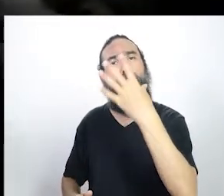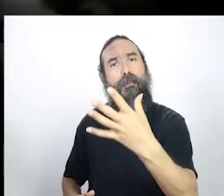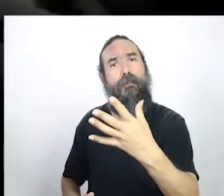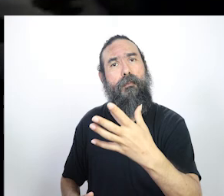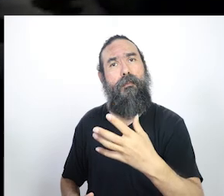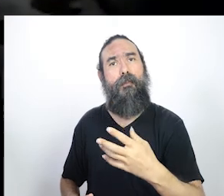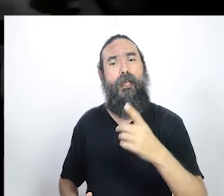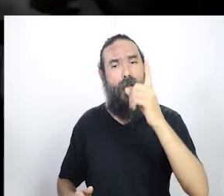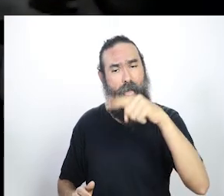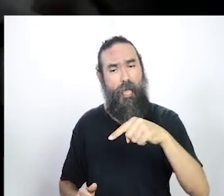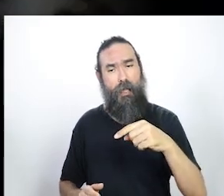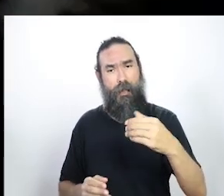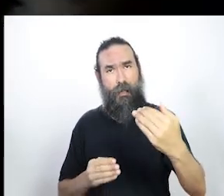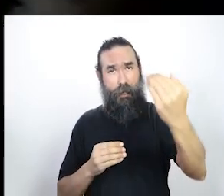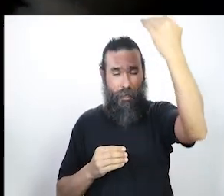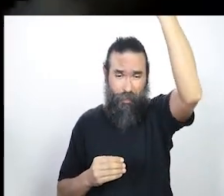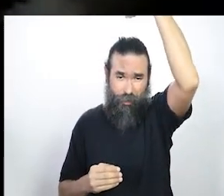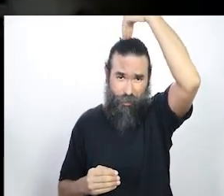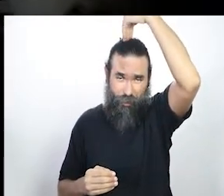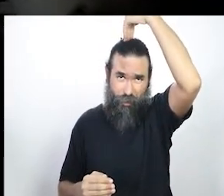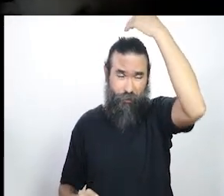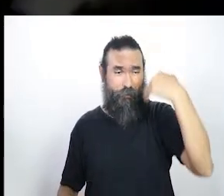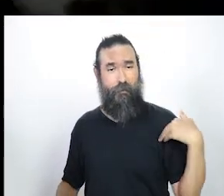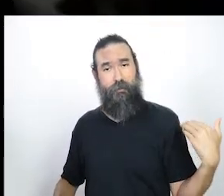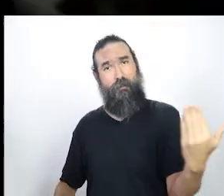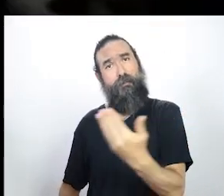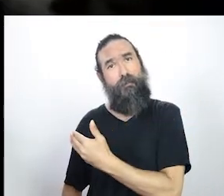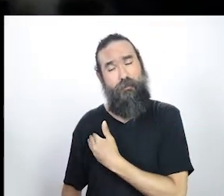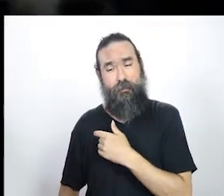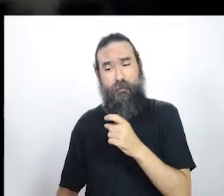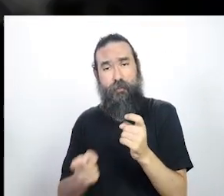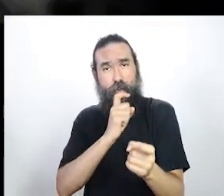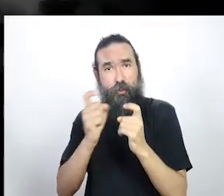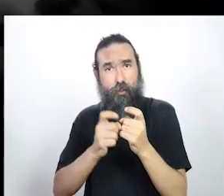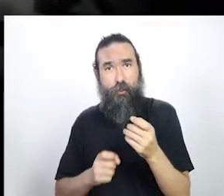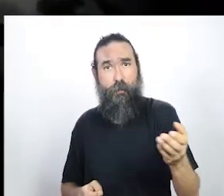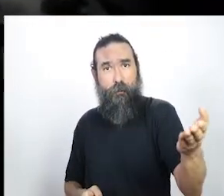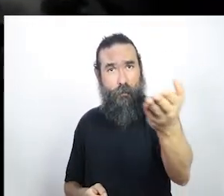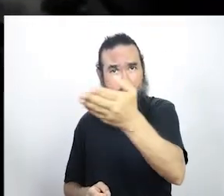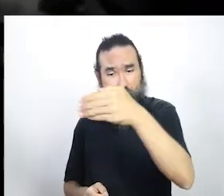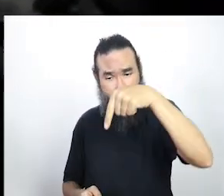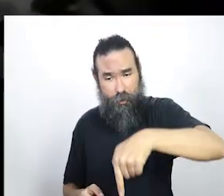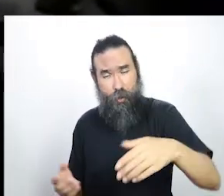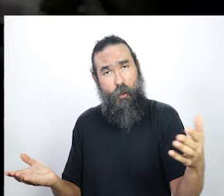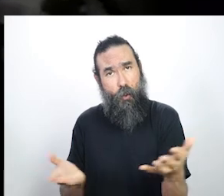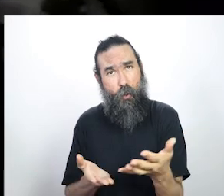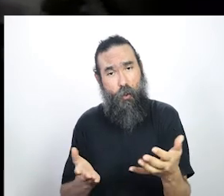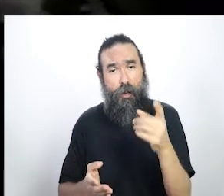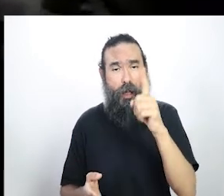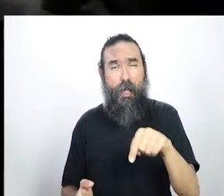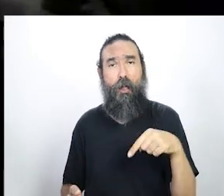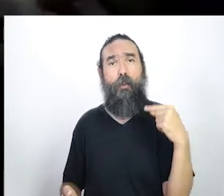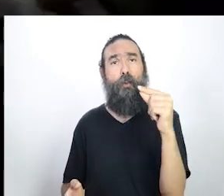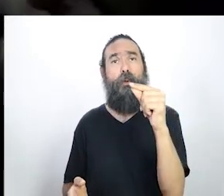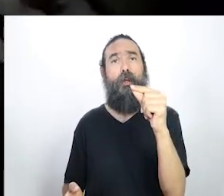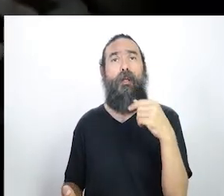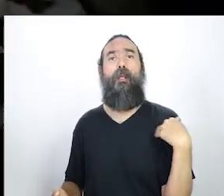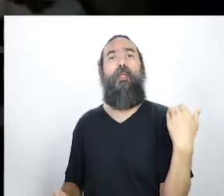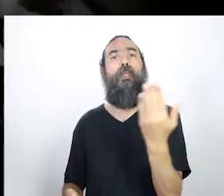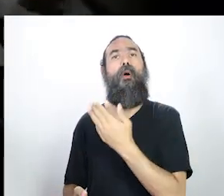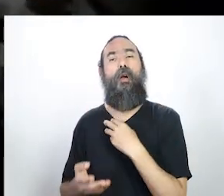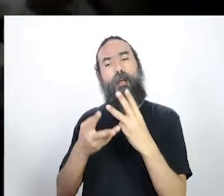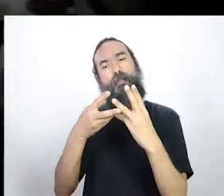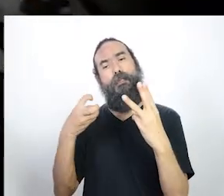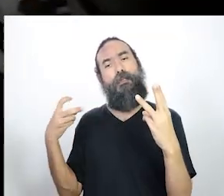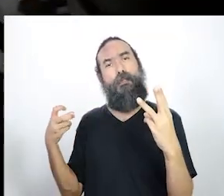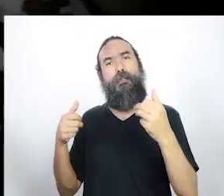mundo também. Isso está dentro de todo esse contexto que nós estamos discutindo aqui. E essa é uma das